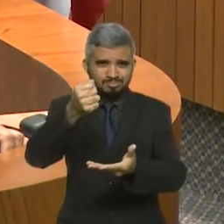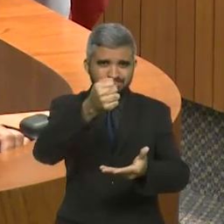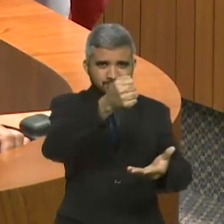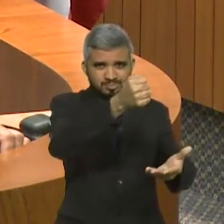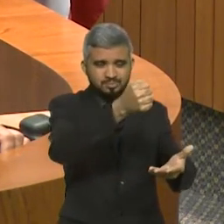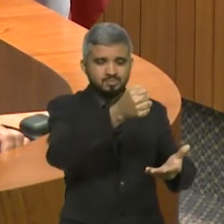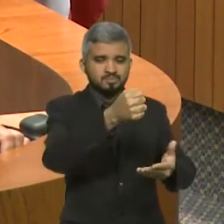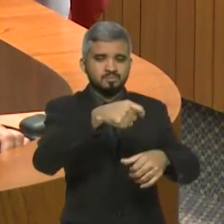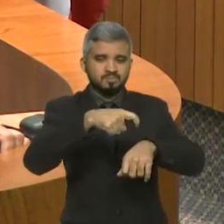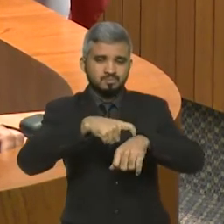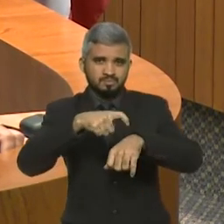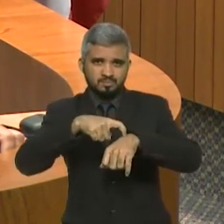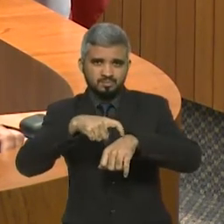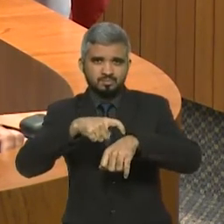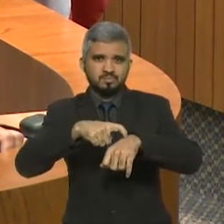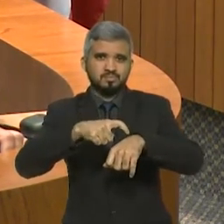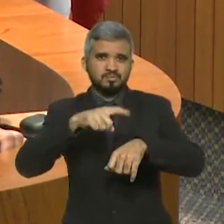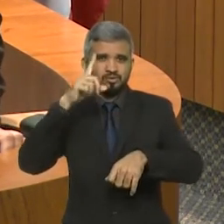dificuldade.